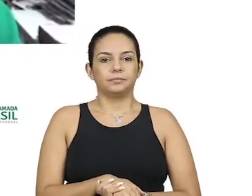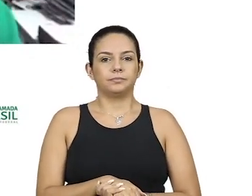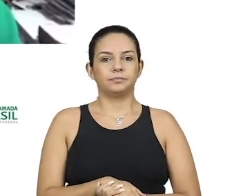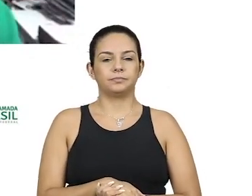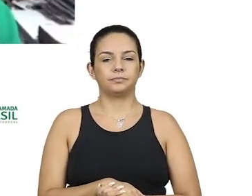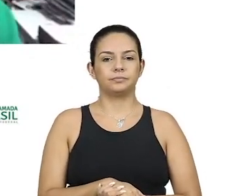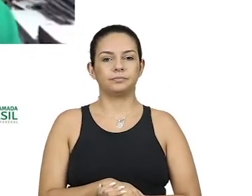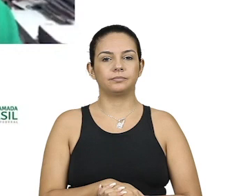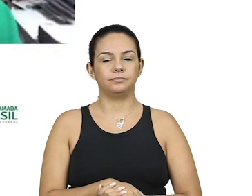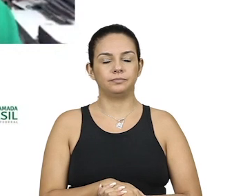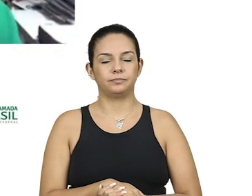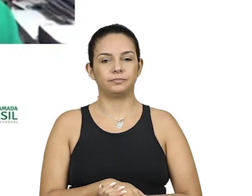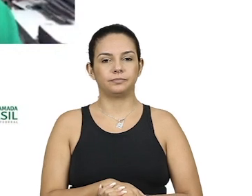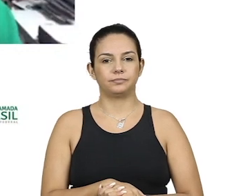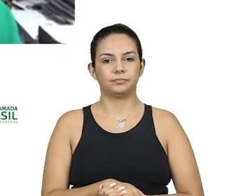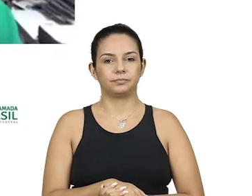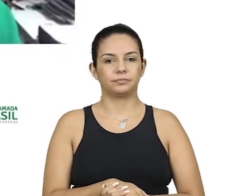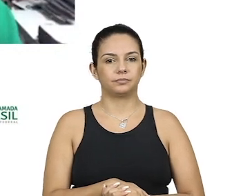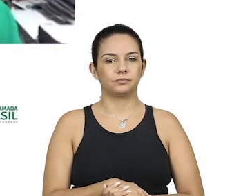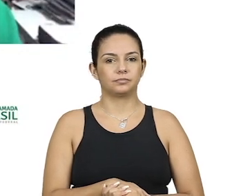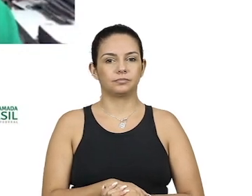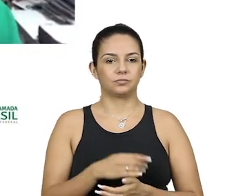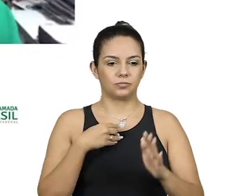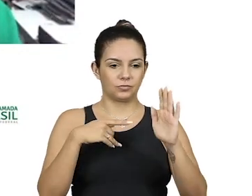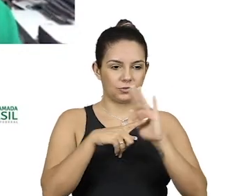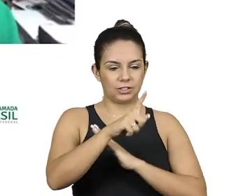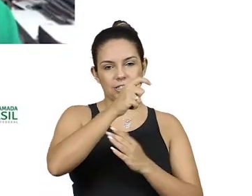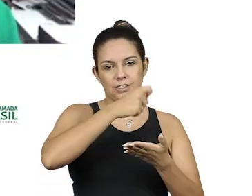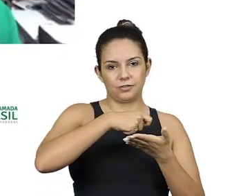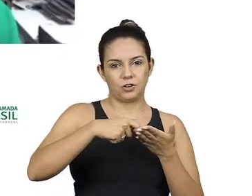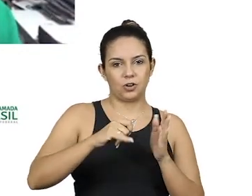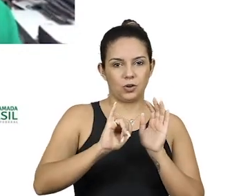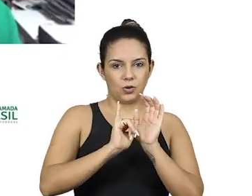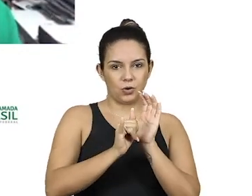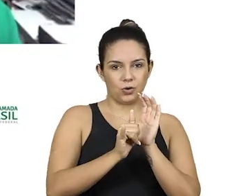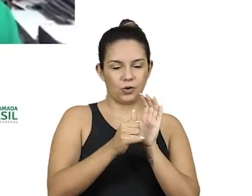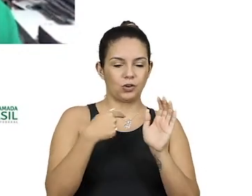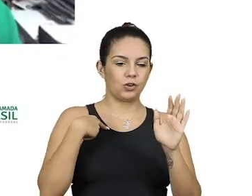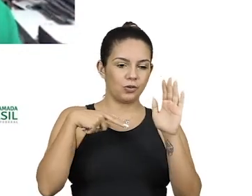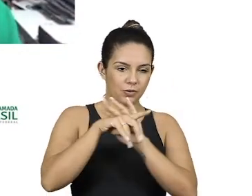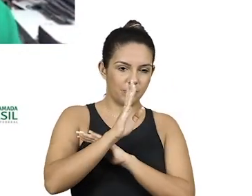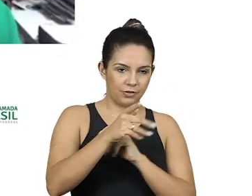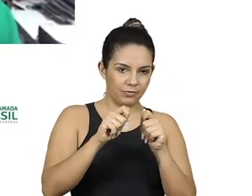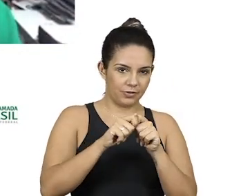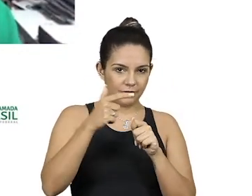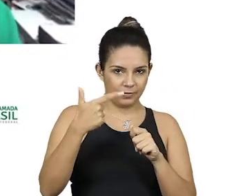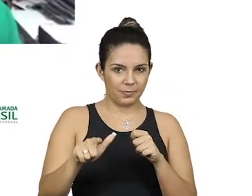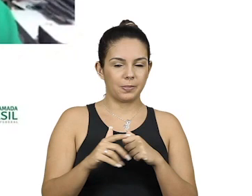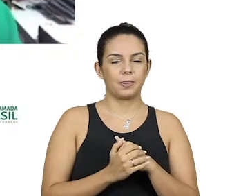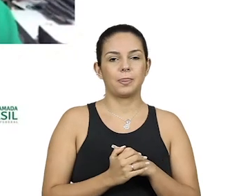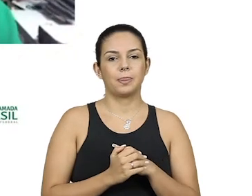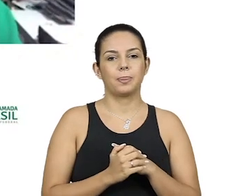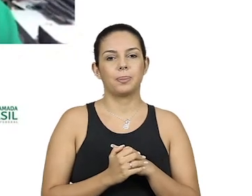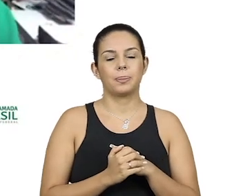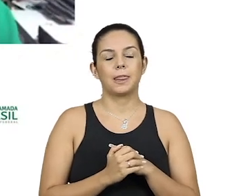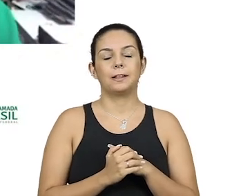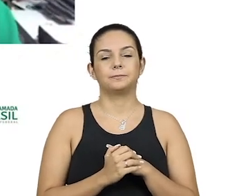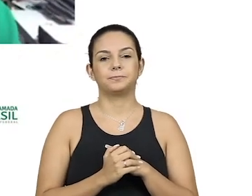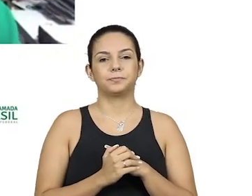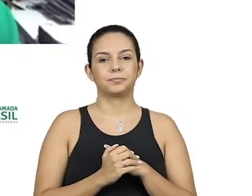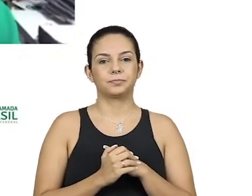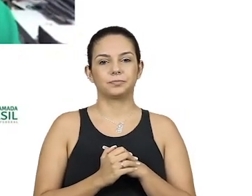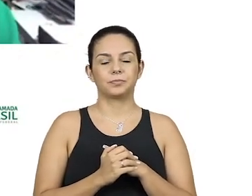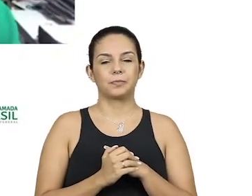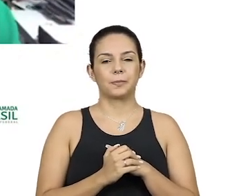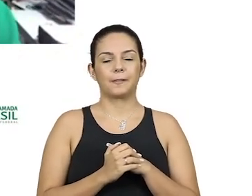Marina, você é danada, né? Você escreve crônicas. Eu já fiz essa pergunta várias vezes, mas como nós estamos aqui nesse mundo virtual, vamos fazer de